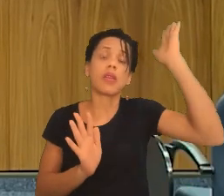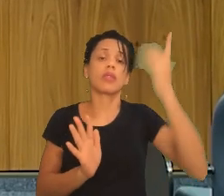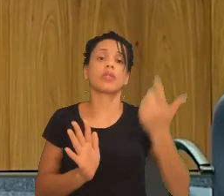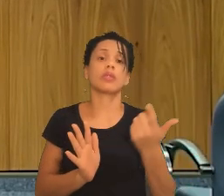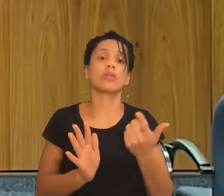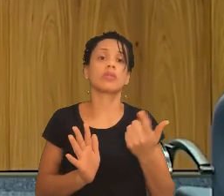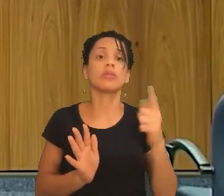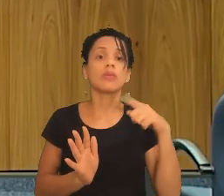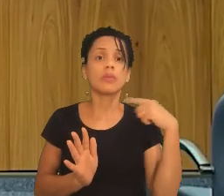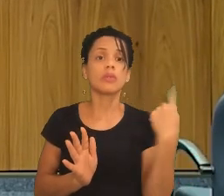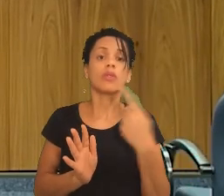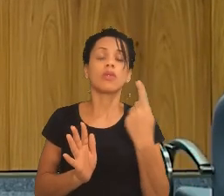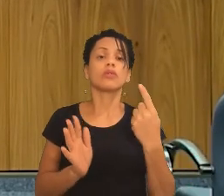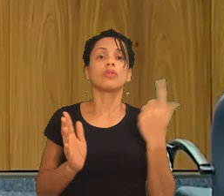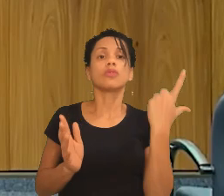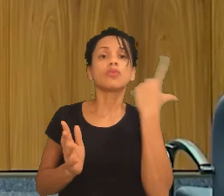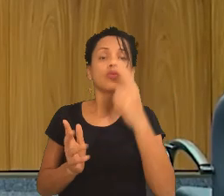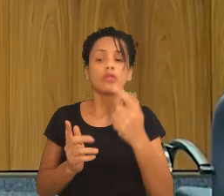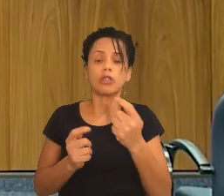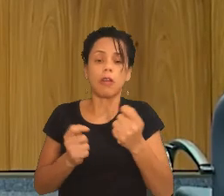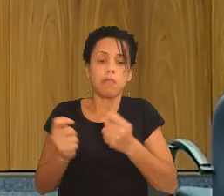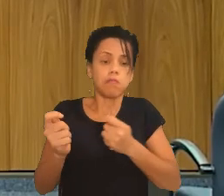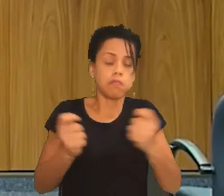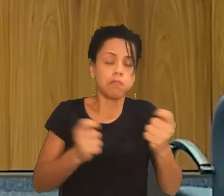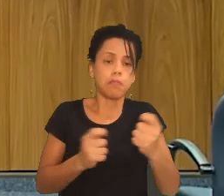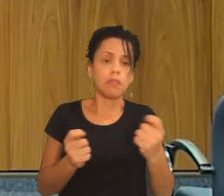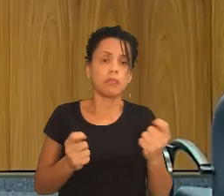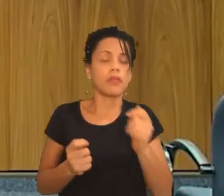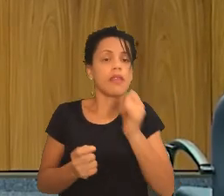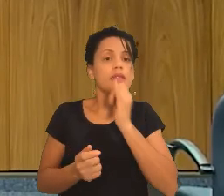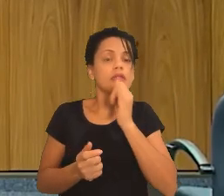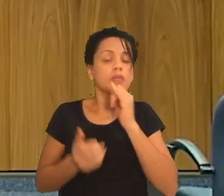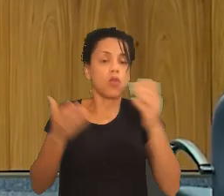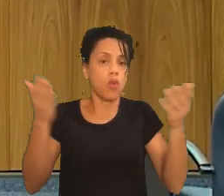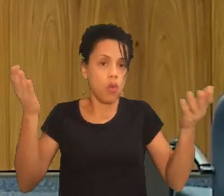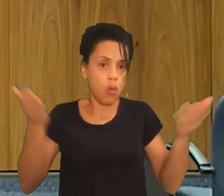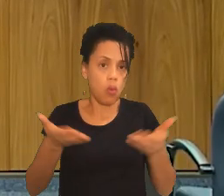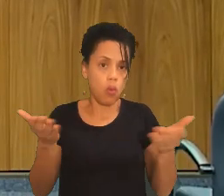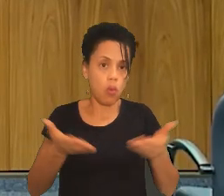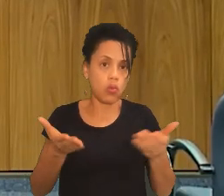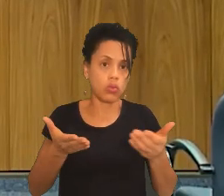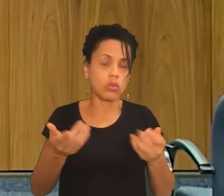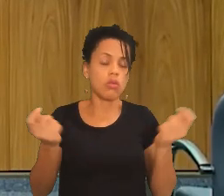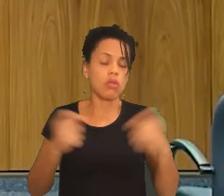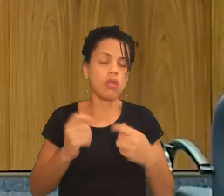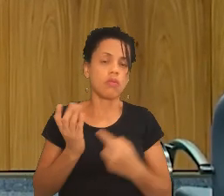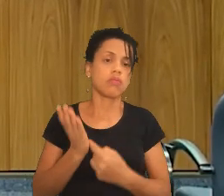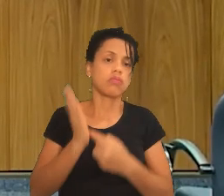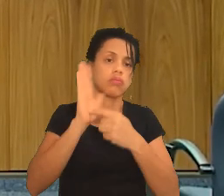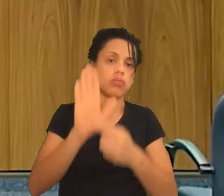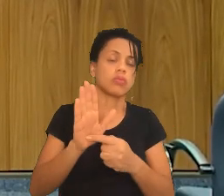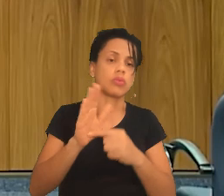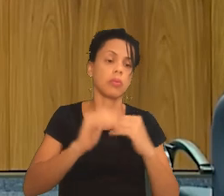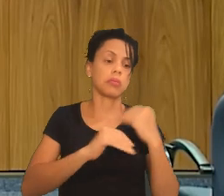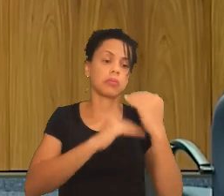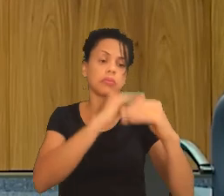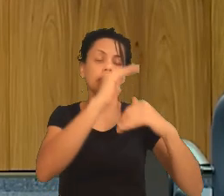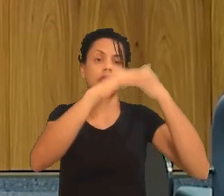a nossa Constituição, por exemplo, né, que coloca, então, apesar de todos os seus avanços, sim, a